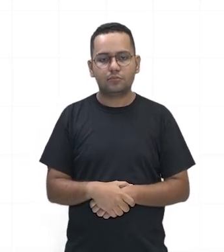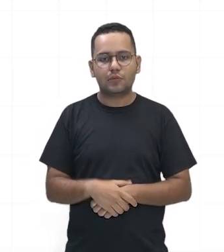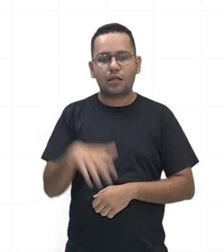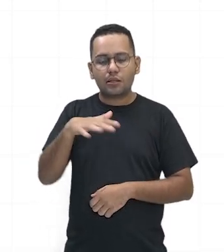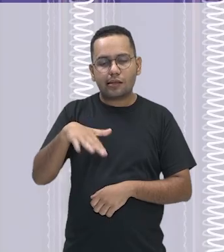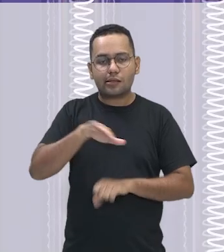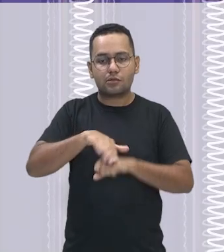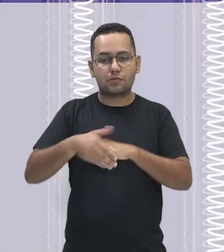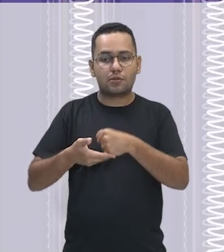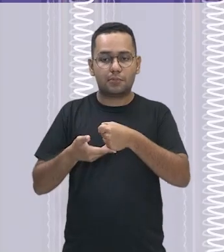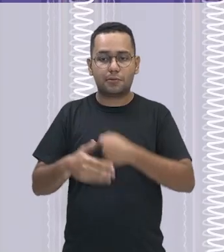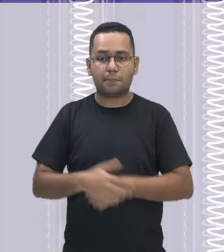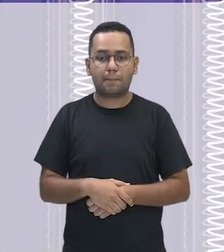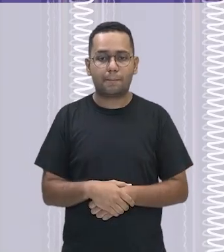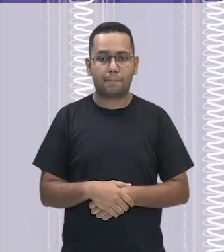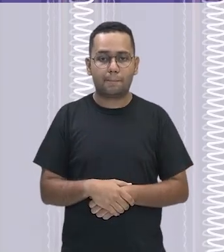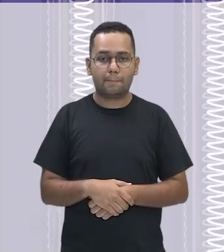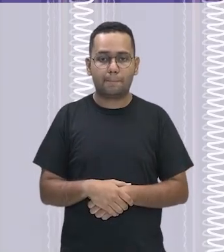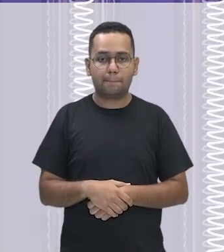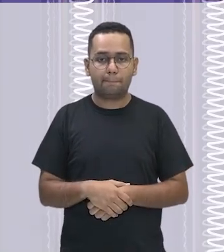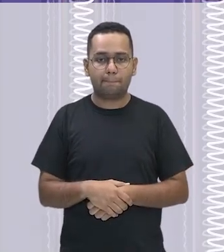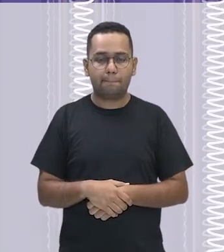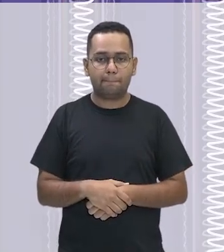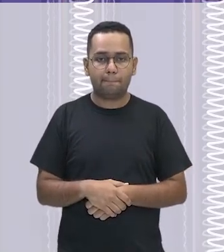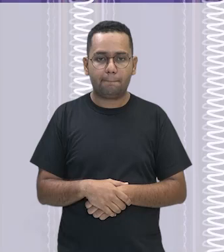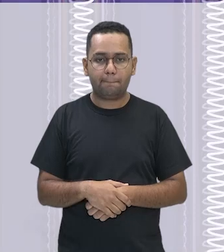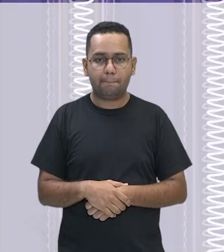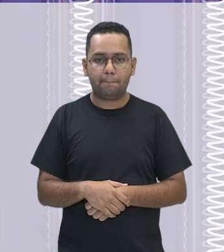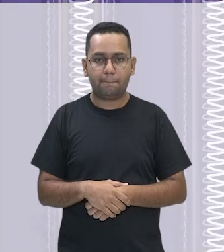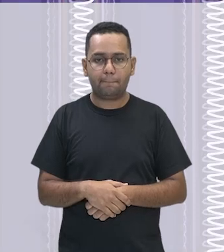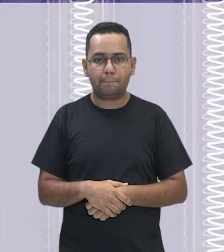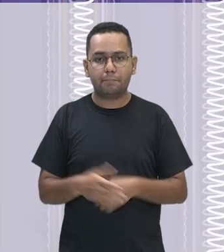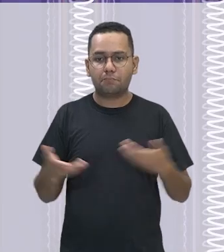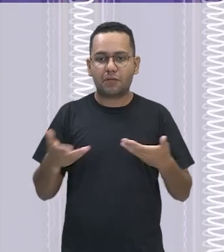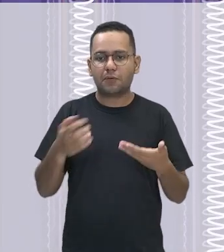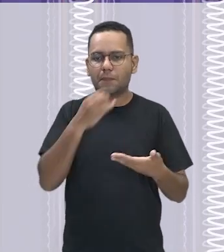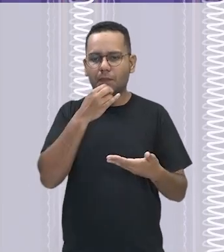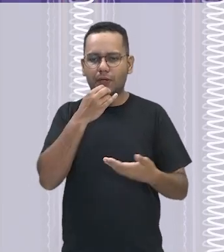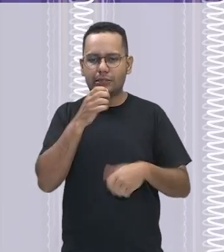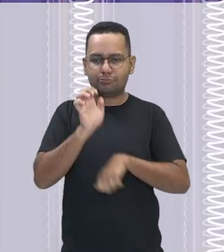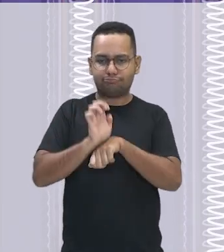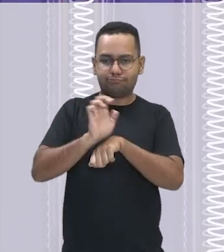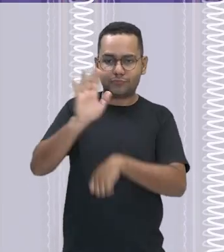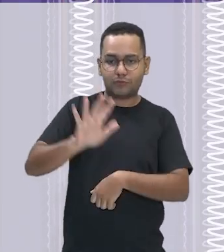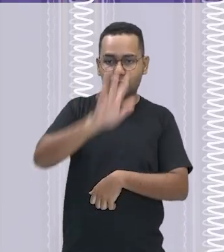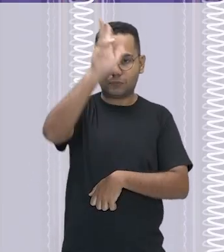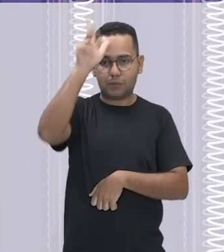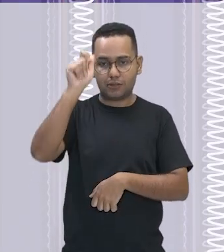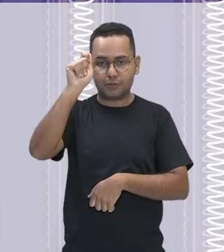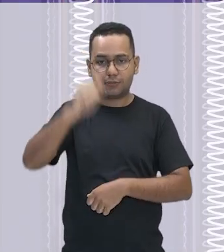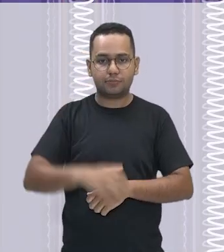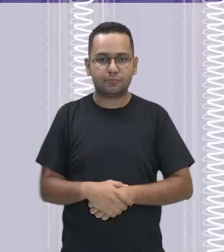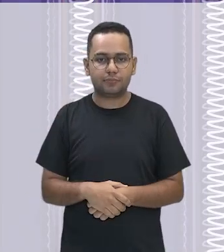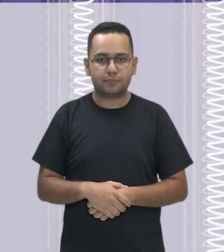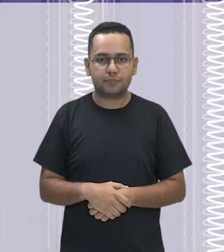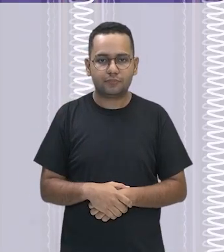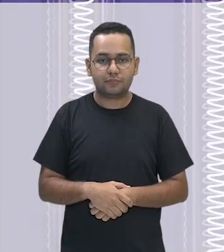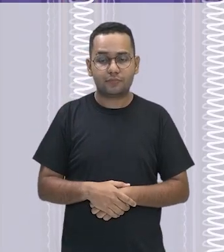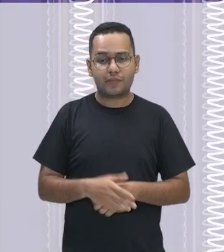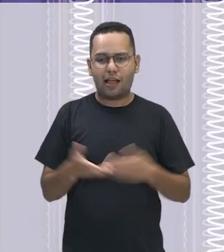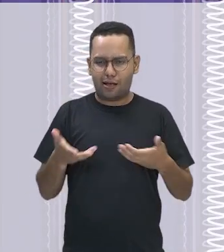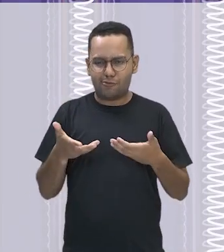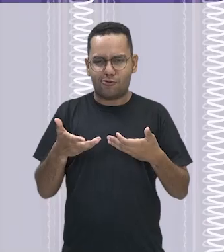nesse contexto hoje que nós, como Estado do Amazonas, como Amazônia, temos sentido de maneira assim